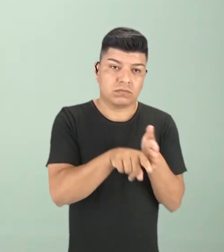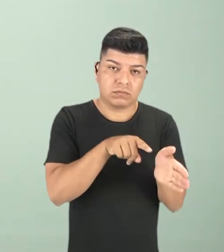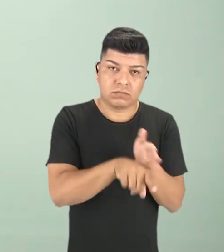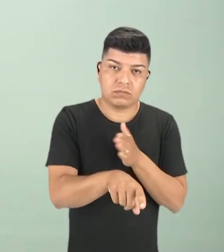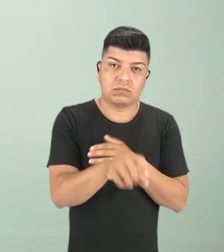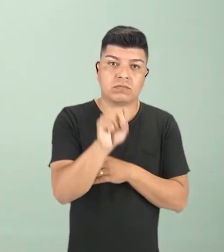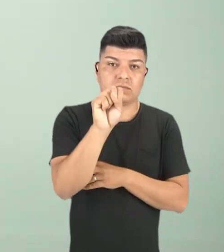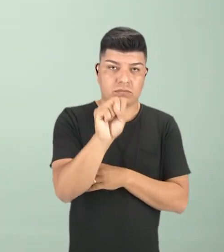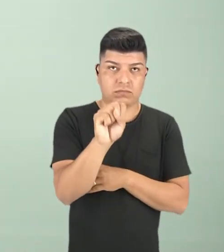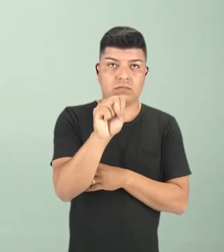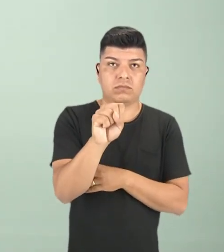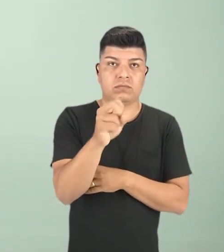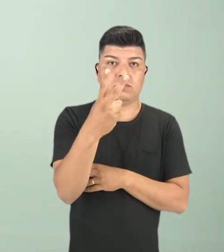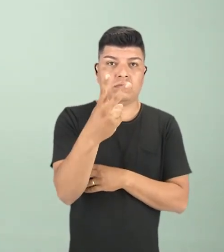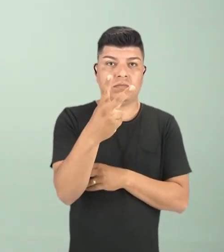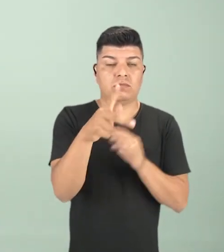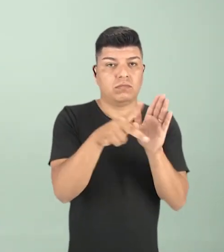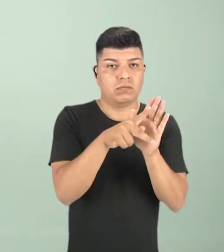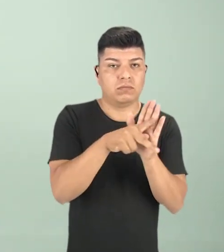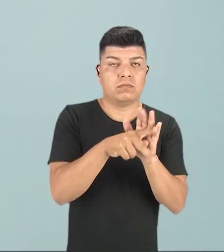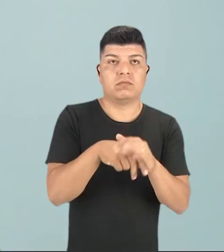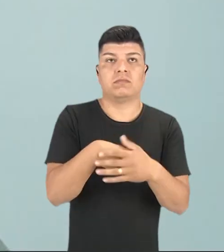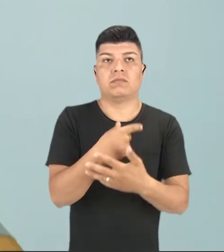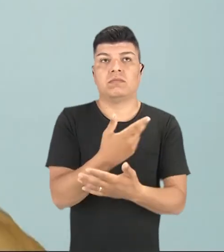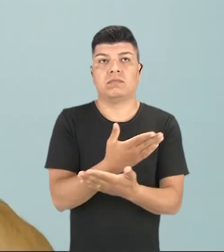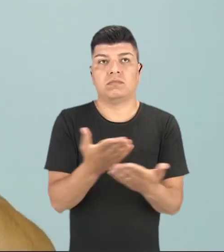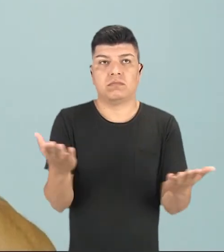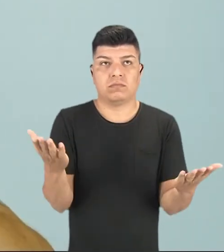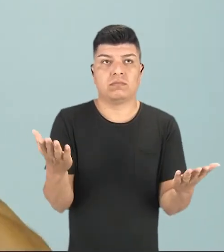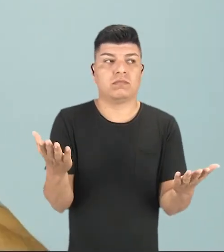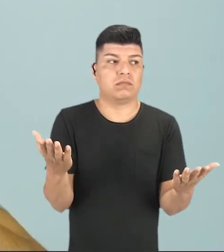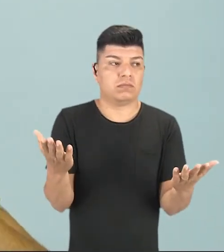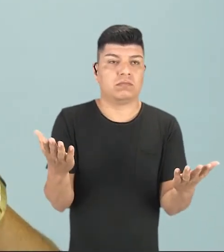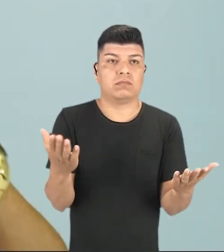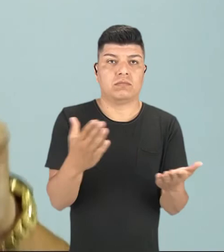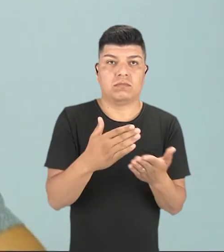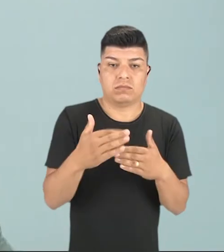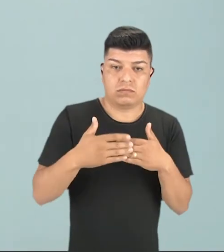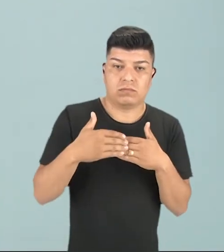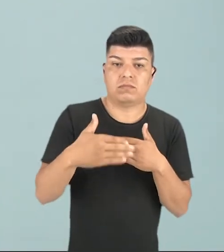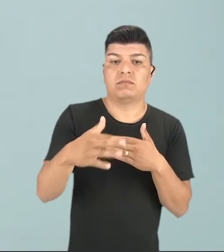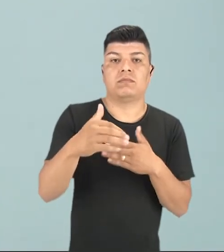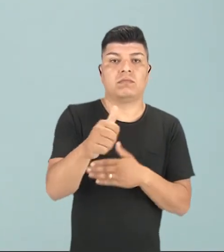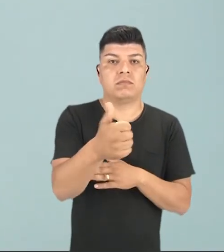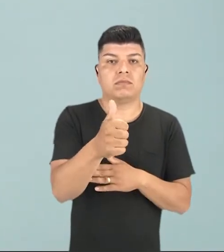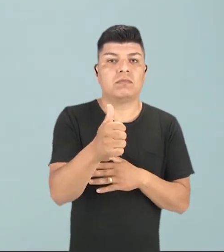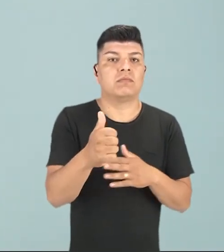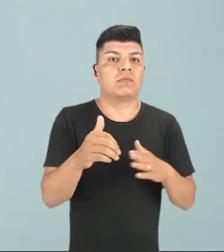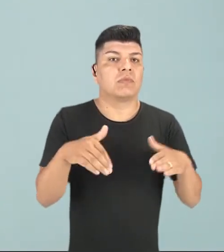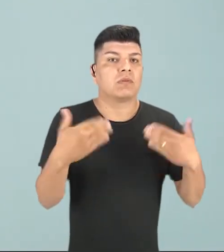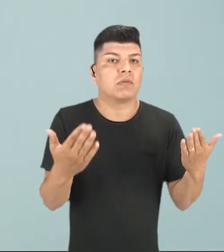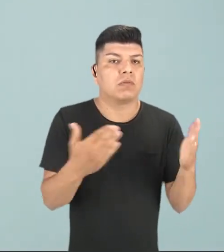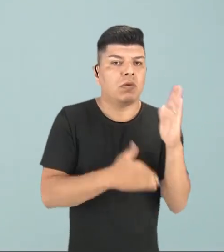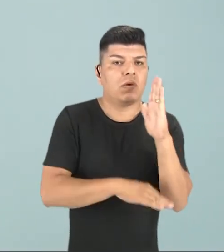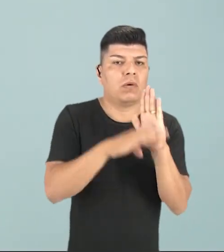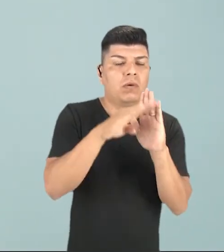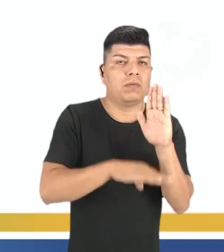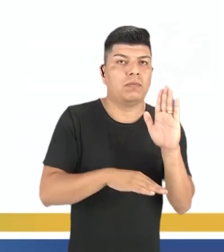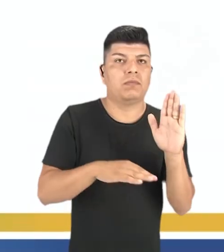questões, mais 2 pessoais, né? E você, a partir daí, você avalia qual é o teu nível de atividade